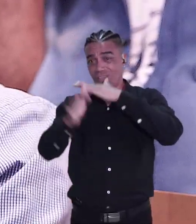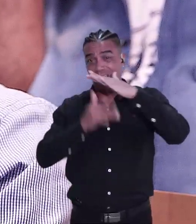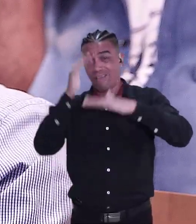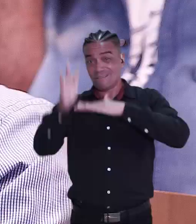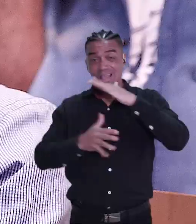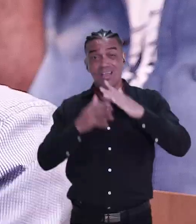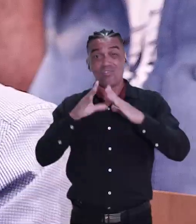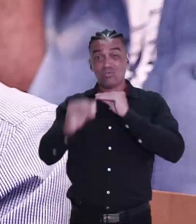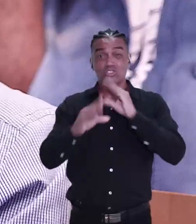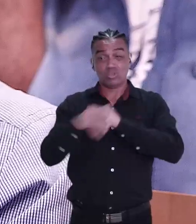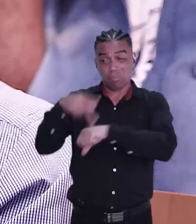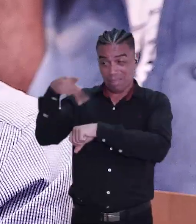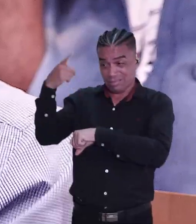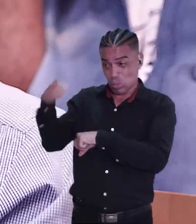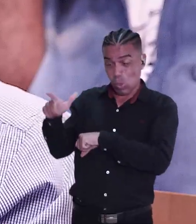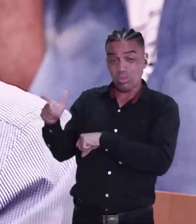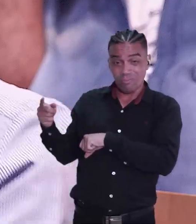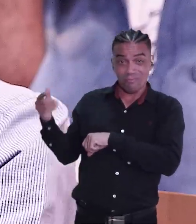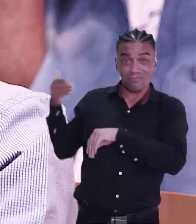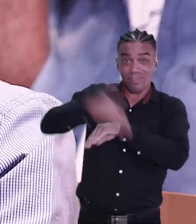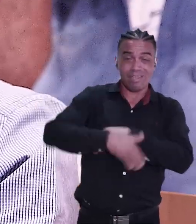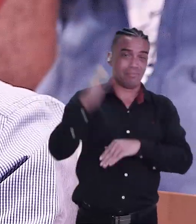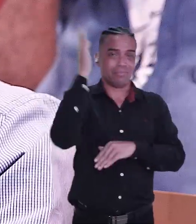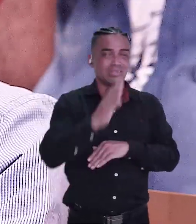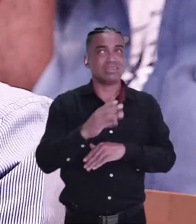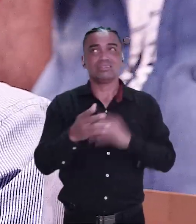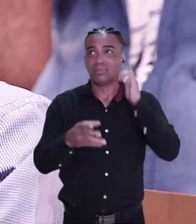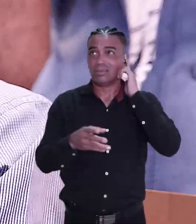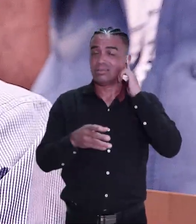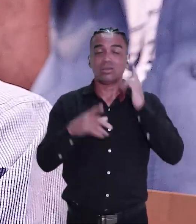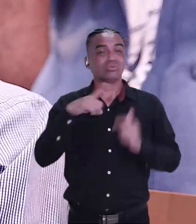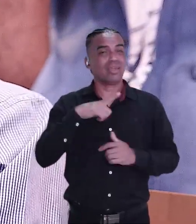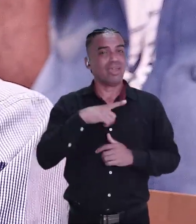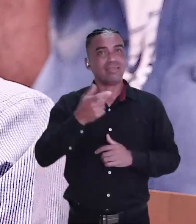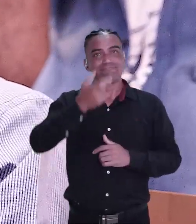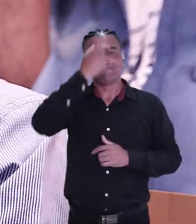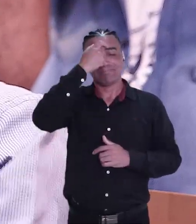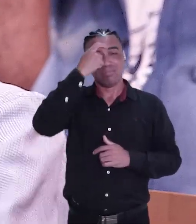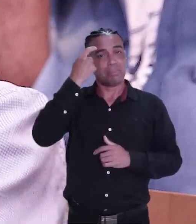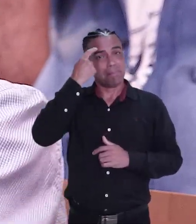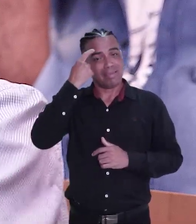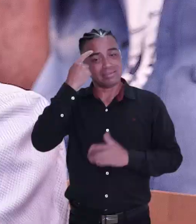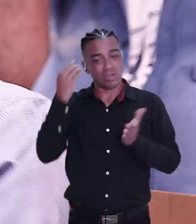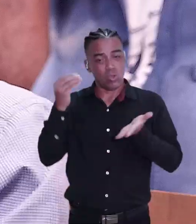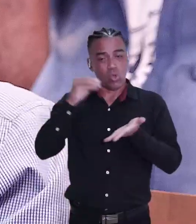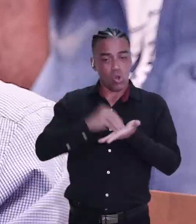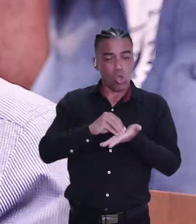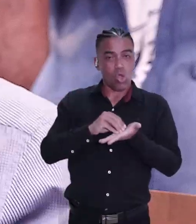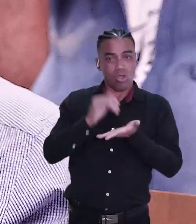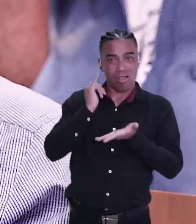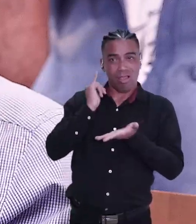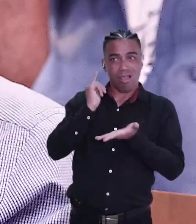vieram fugidos, e eu fico assim, puxa, como é uma aleatoriedade que tem uma racional, né? Você pinça,